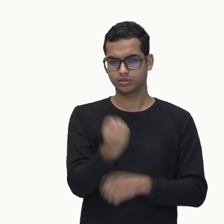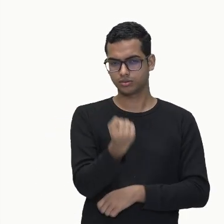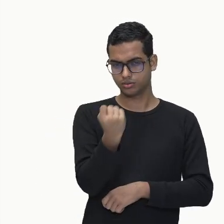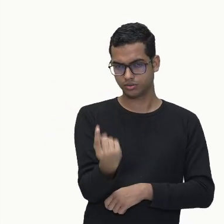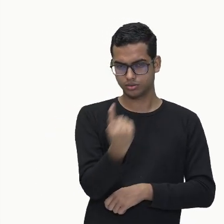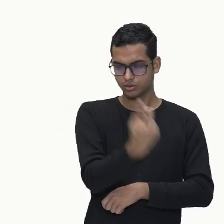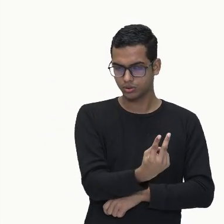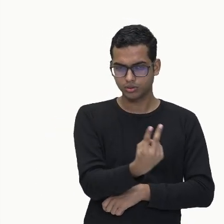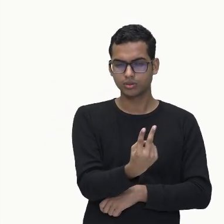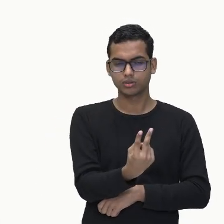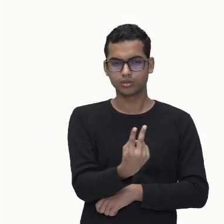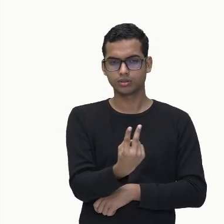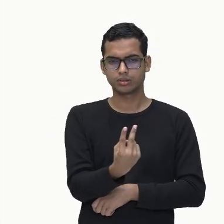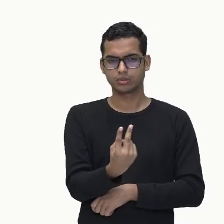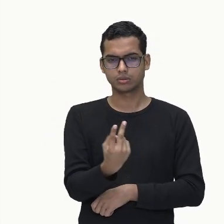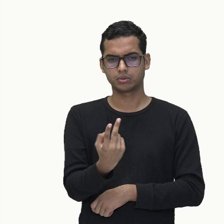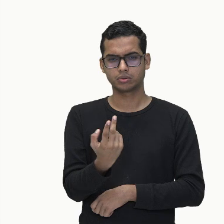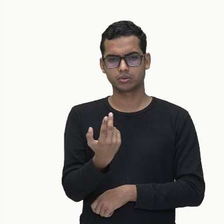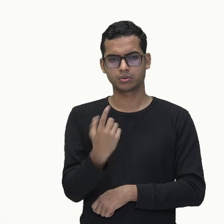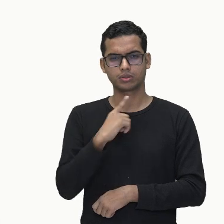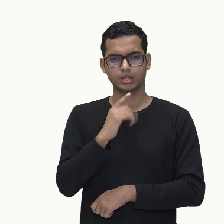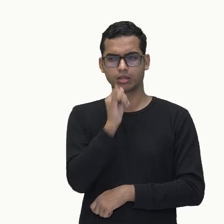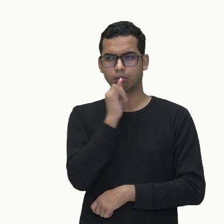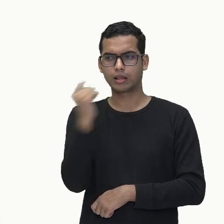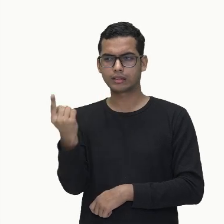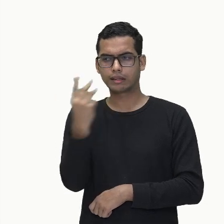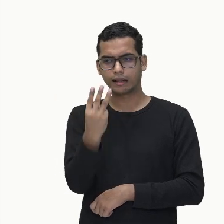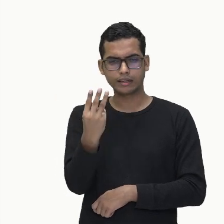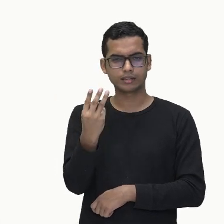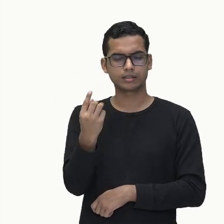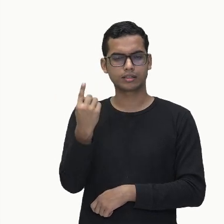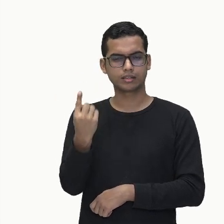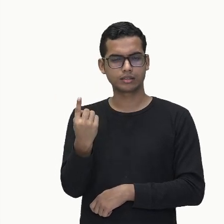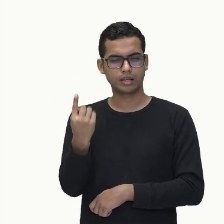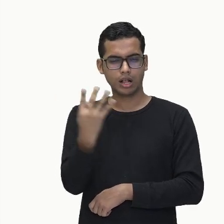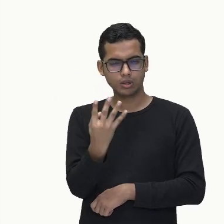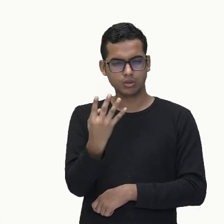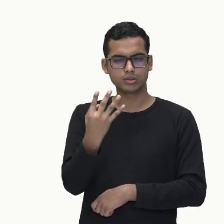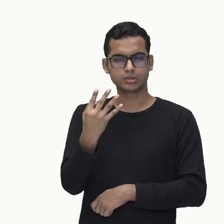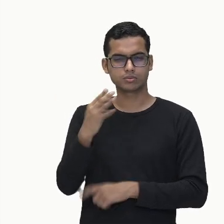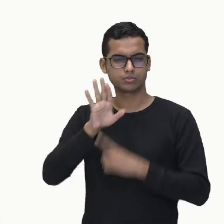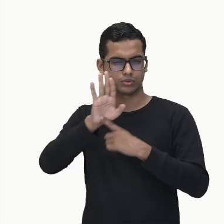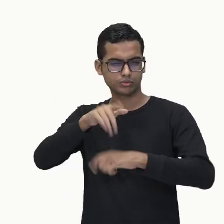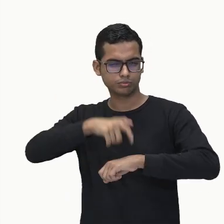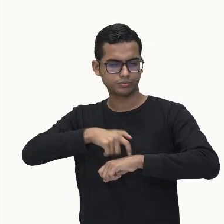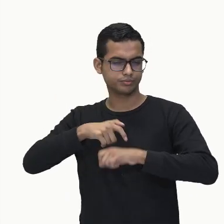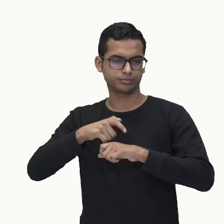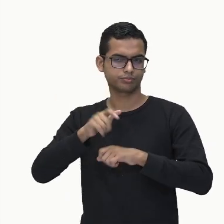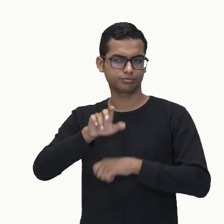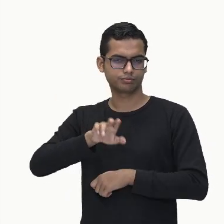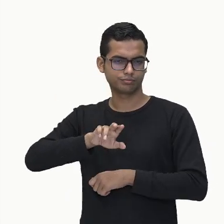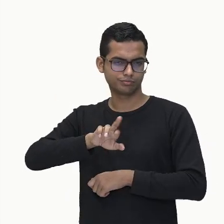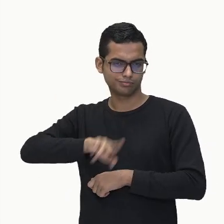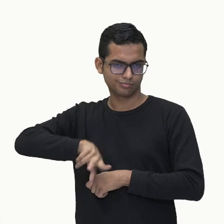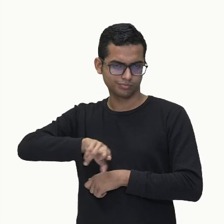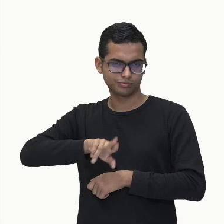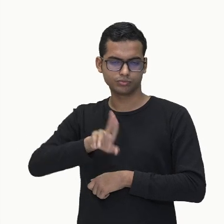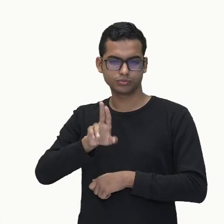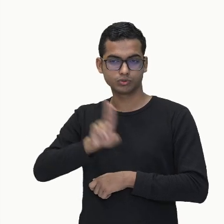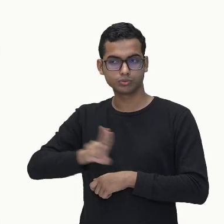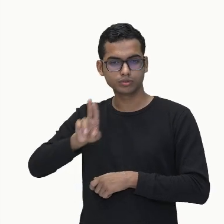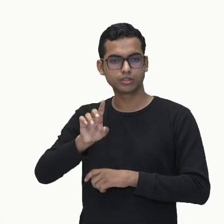saber se são 9 horas da manhã ou 9 horas da noite aí a expressão Zinha né essa expressão são las 9 de